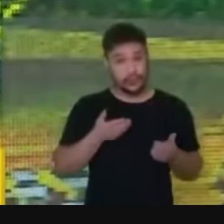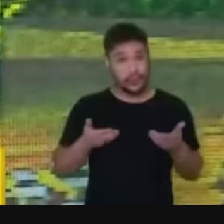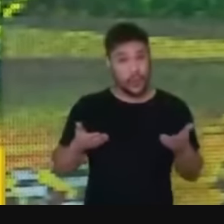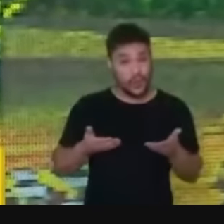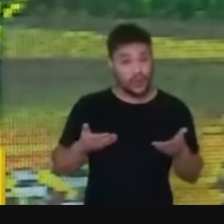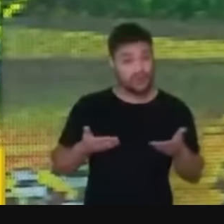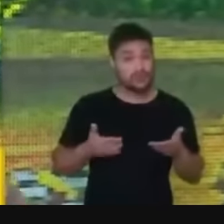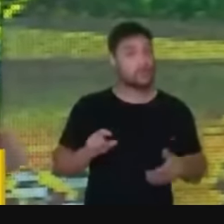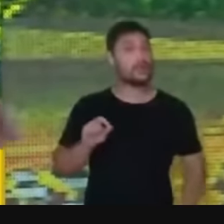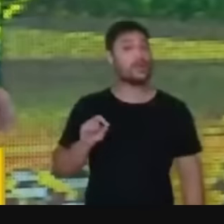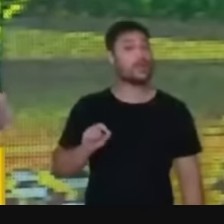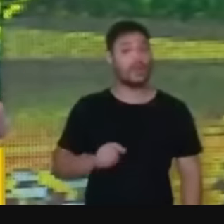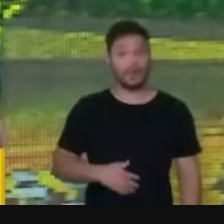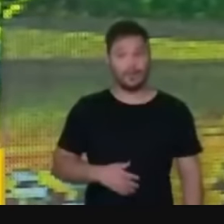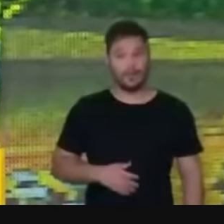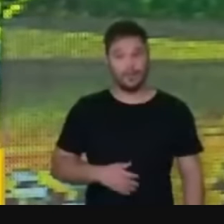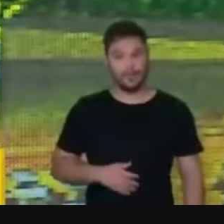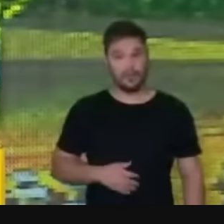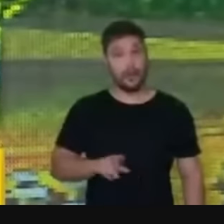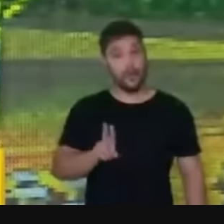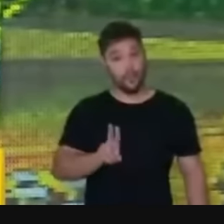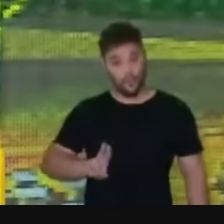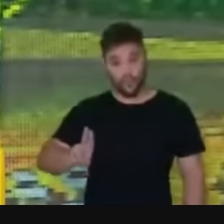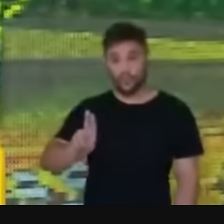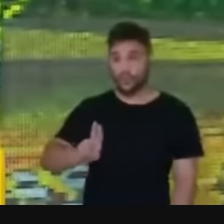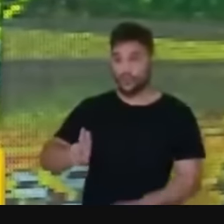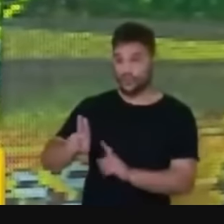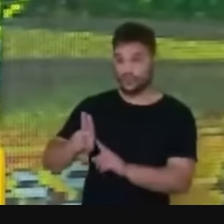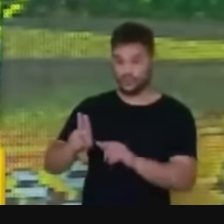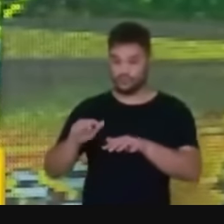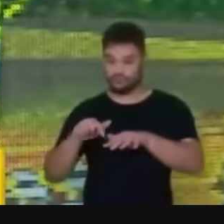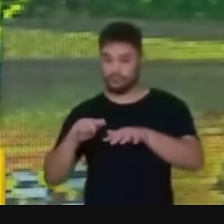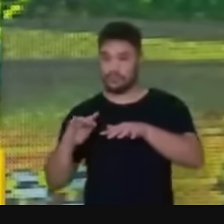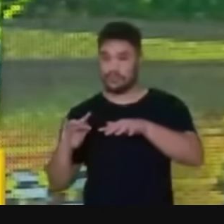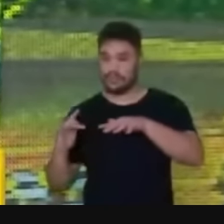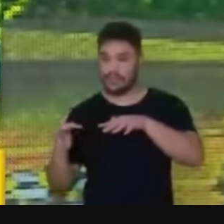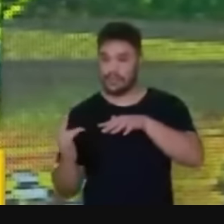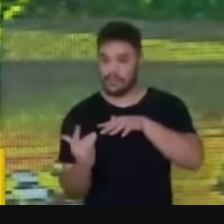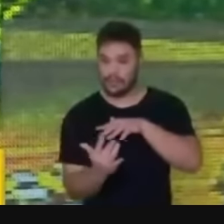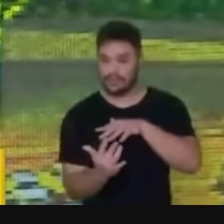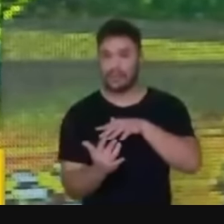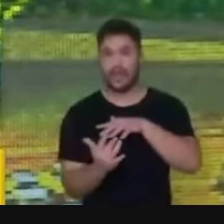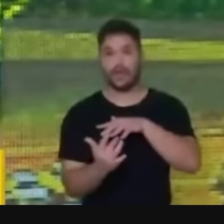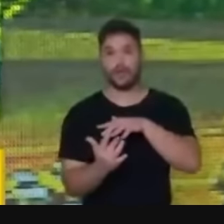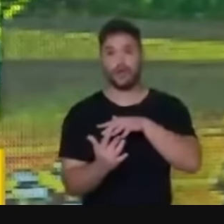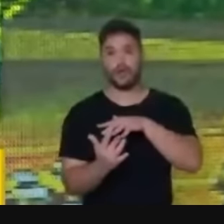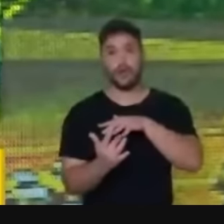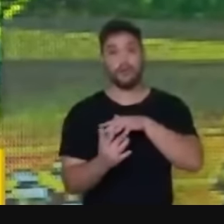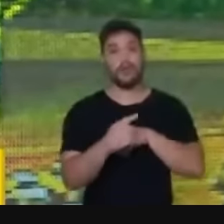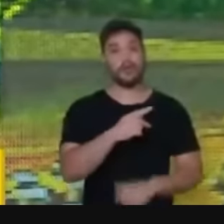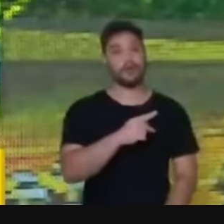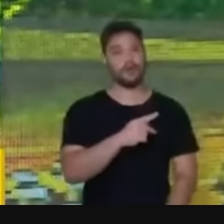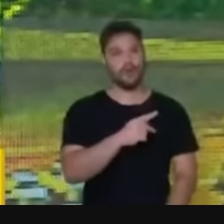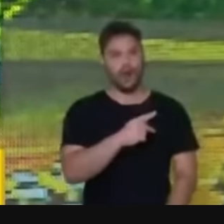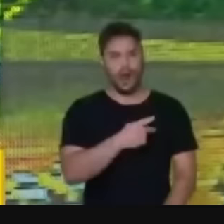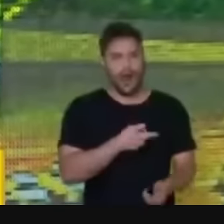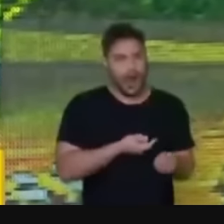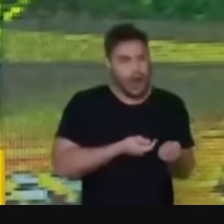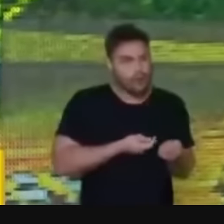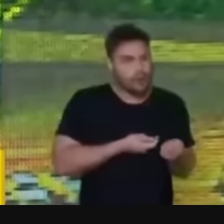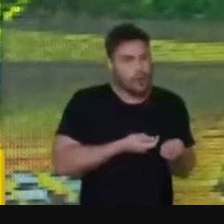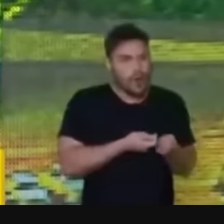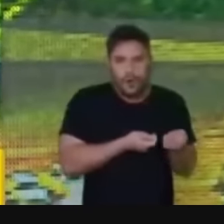democracia, a instrumentalização das redes sociais pelo novo populismo digital